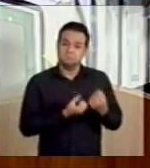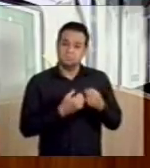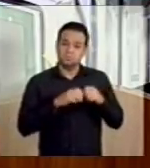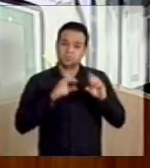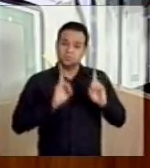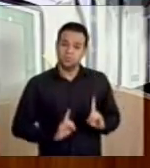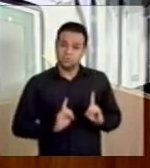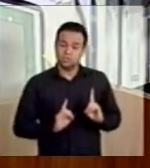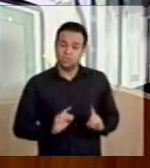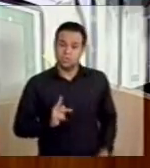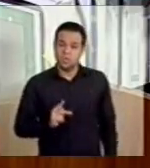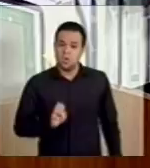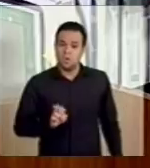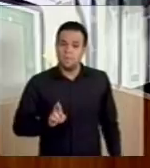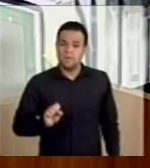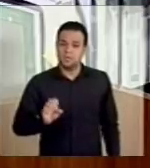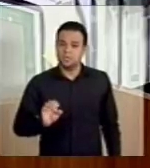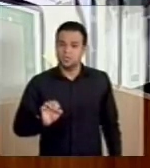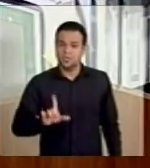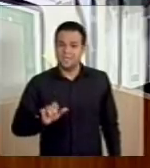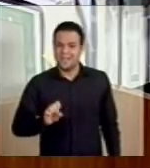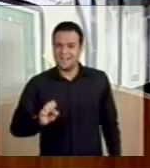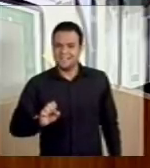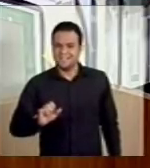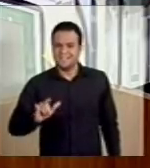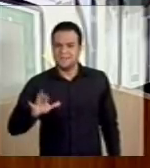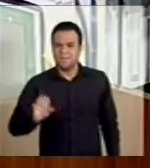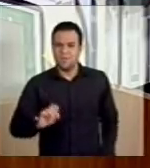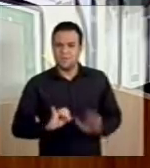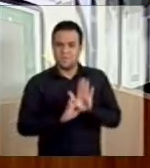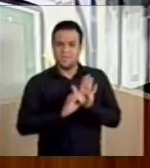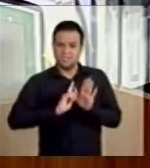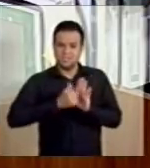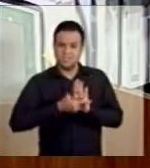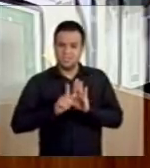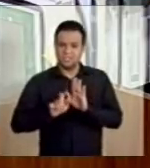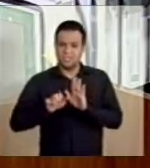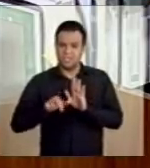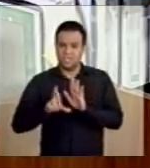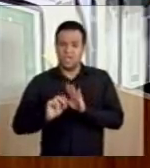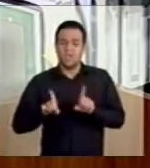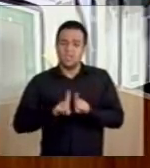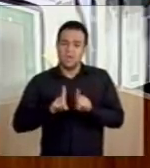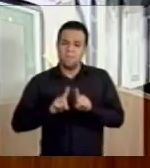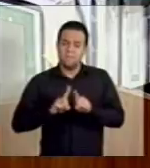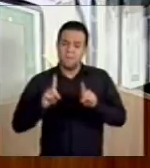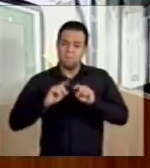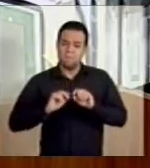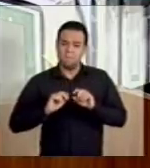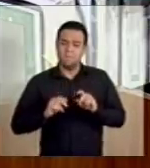direito personalíssimo à identidade de gênero, quanto a proclamação da